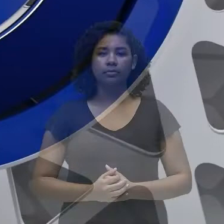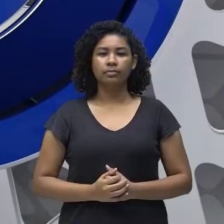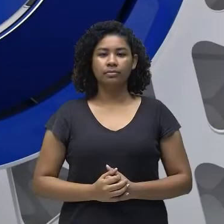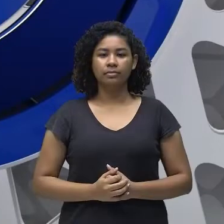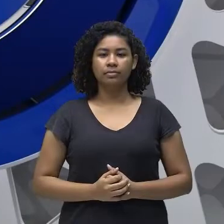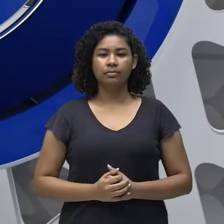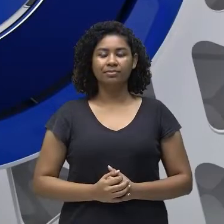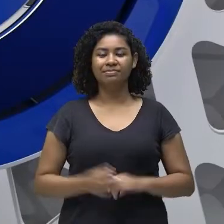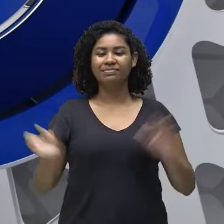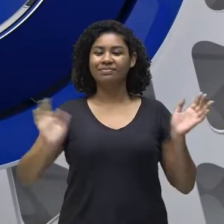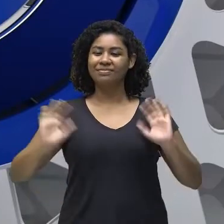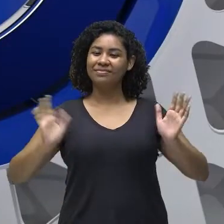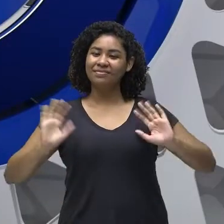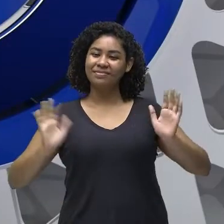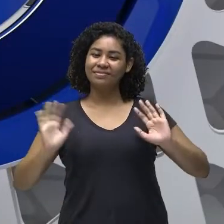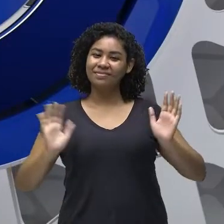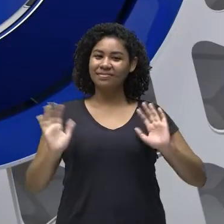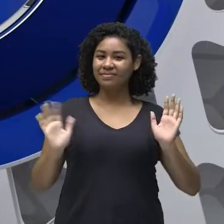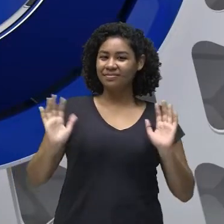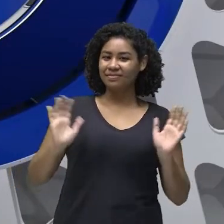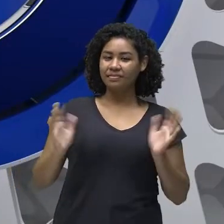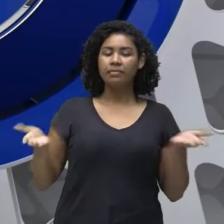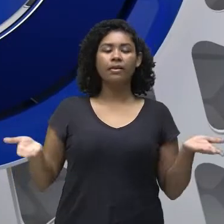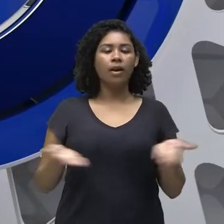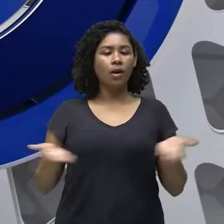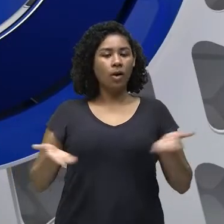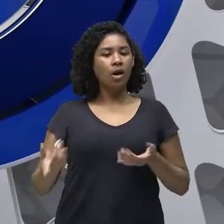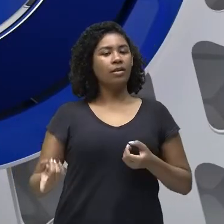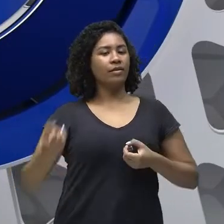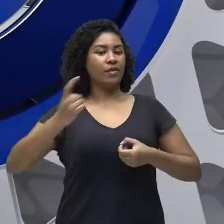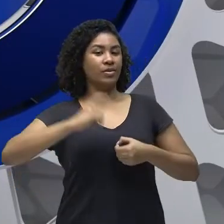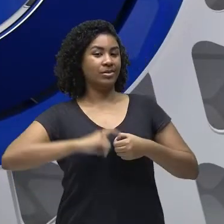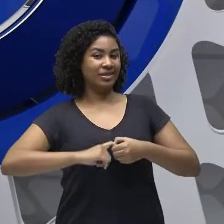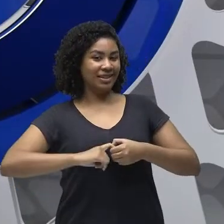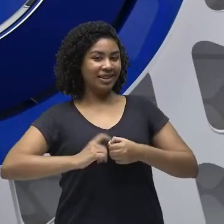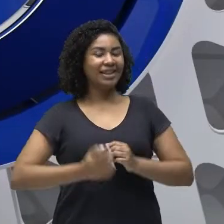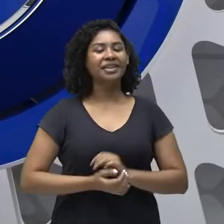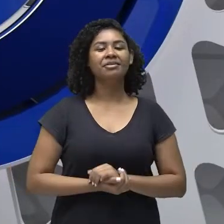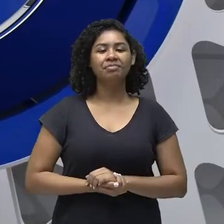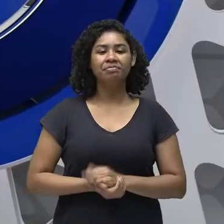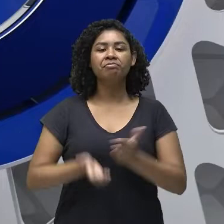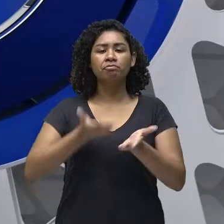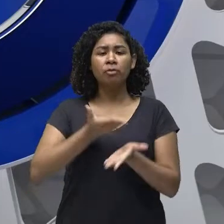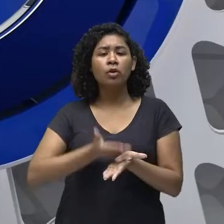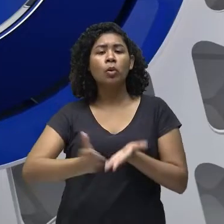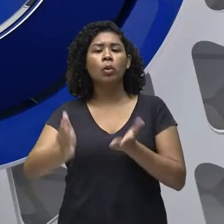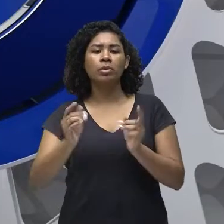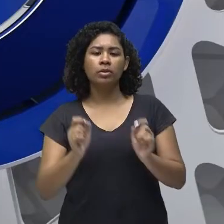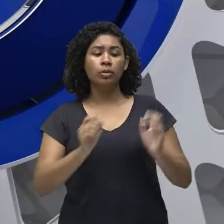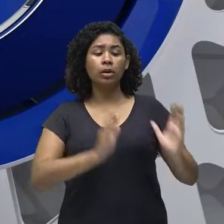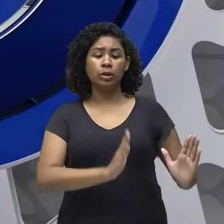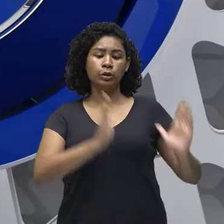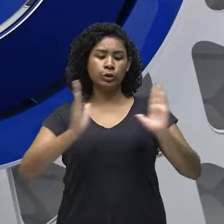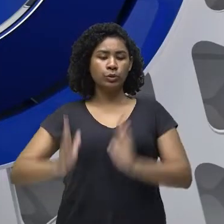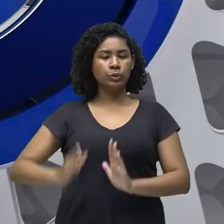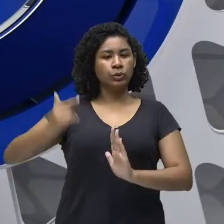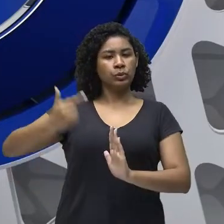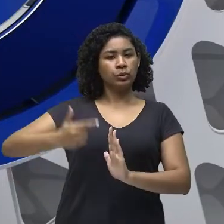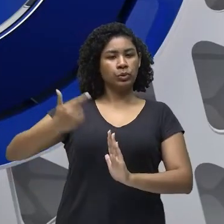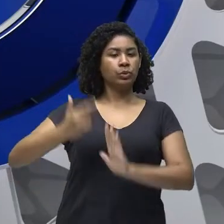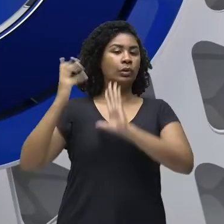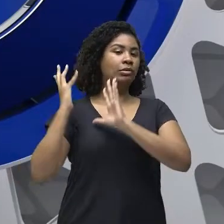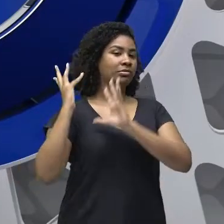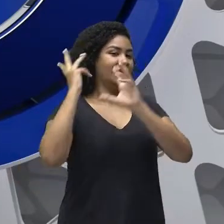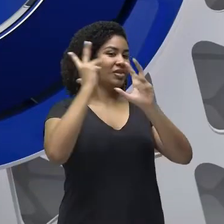Hello, people! Bom, voltei novamente aqui com vocês, certo? Para iniciar a segunda parte da nossa revisão. Então,